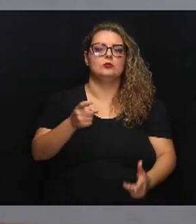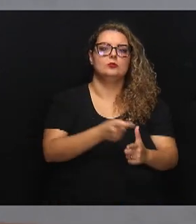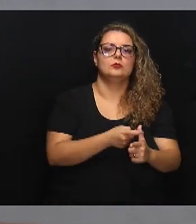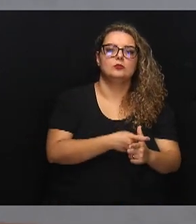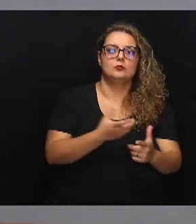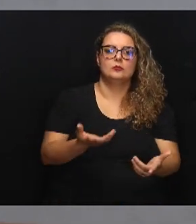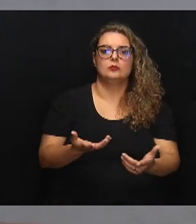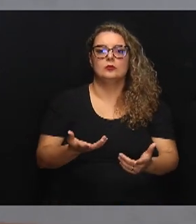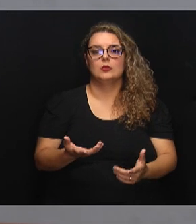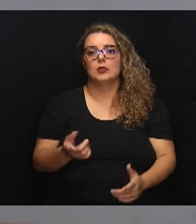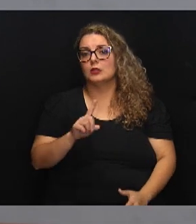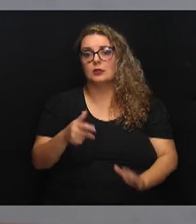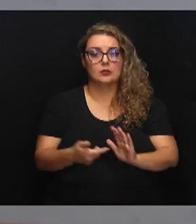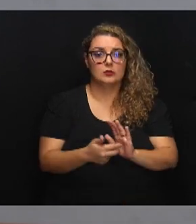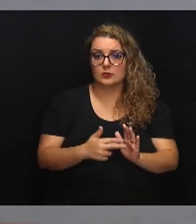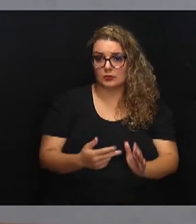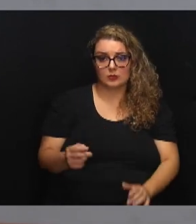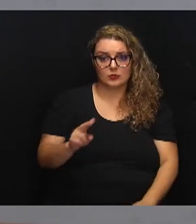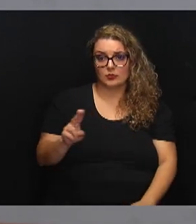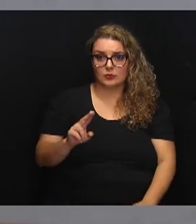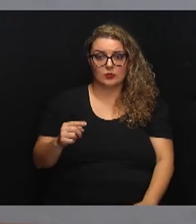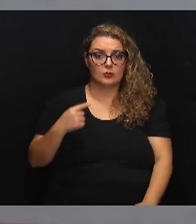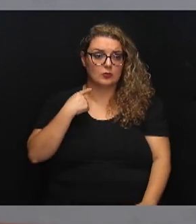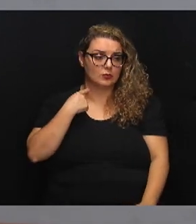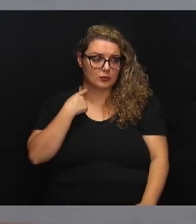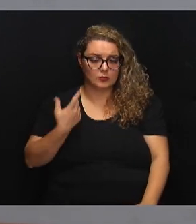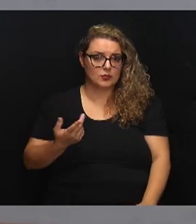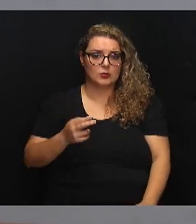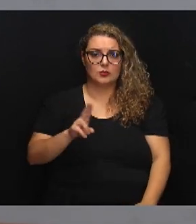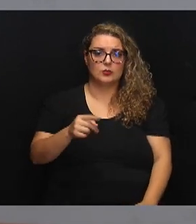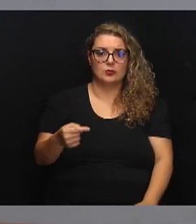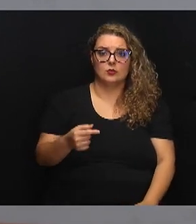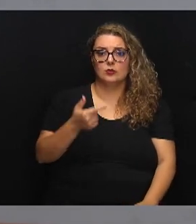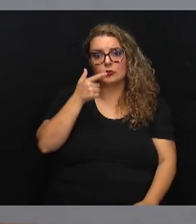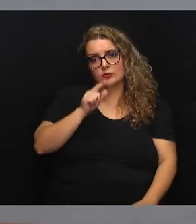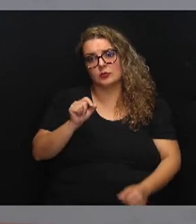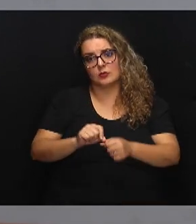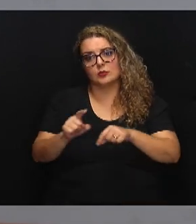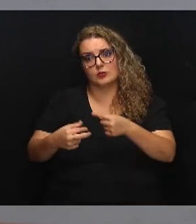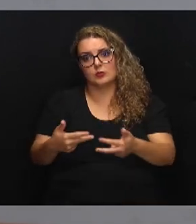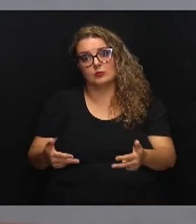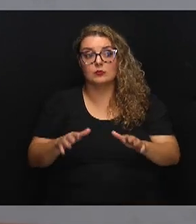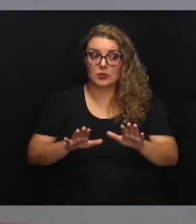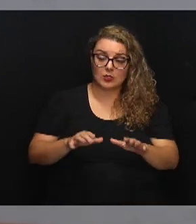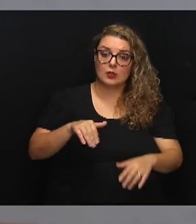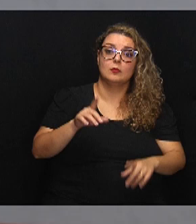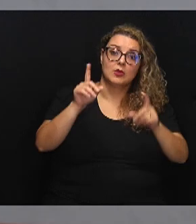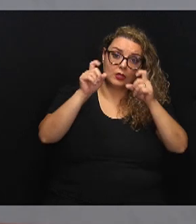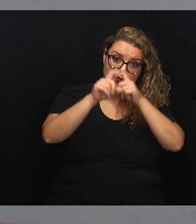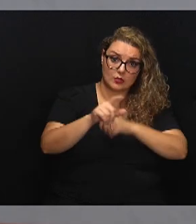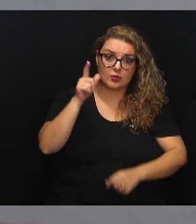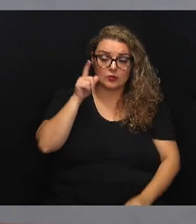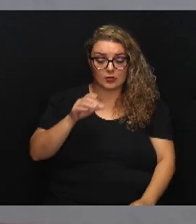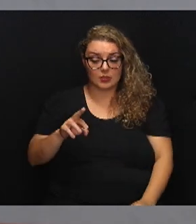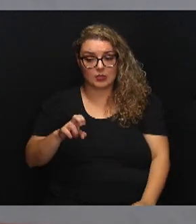atento. Não significa que com o nome negativado você não consiga fazer outras coisas. Você consegue. Porém, é mais difícil você conseguir crédito